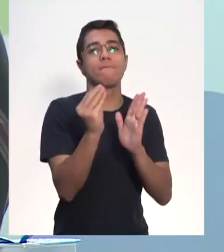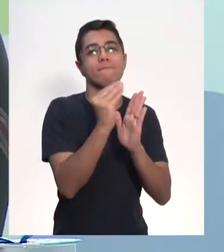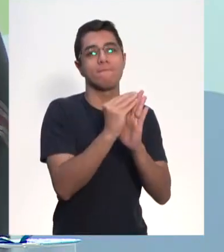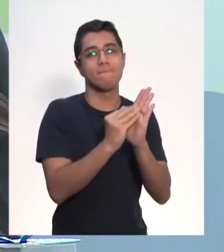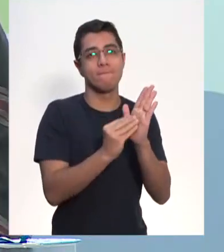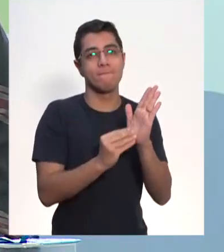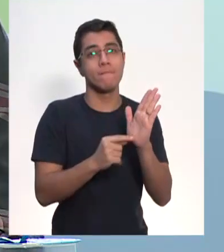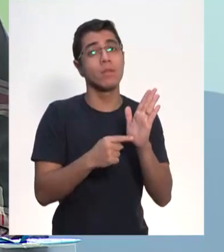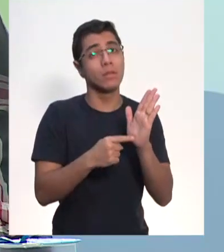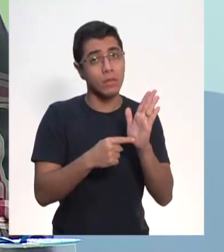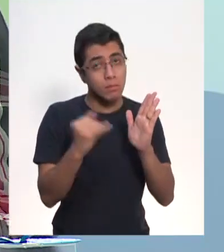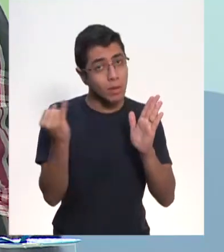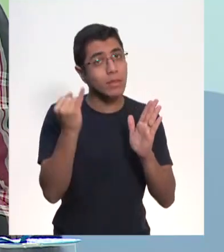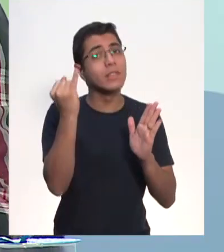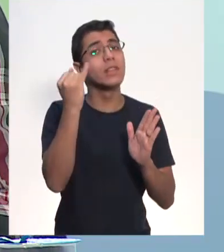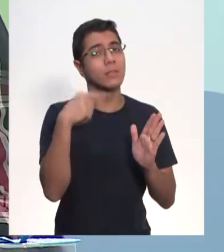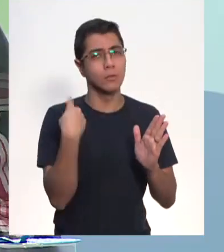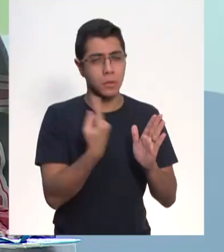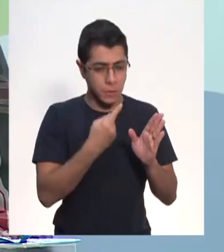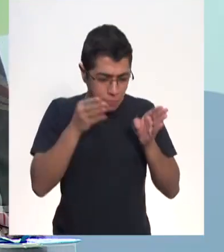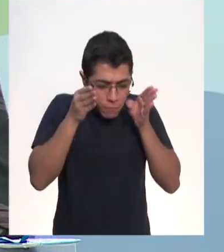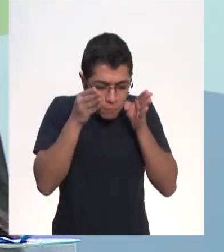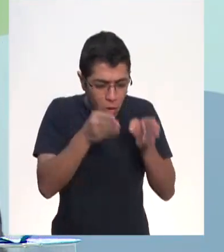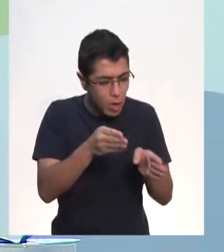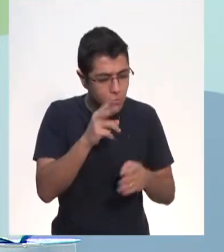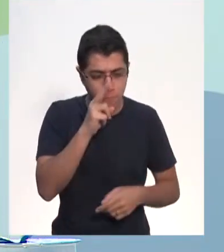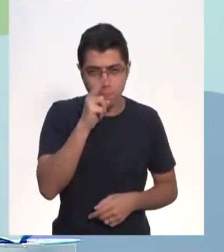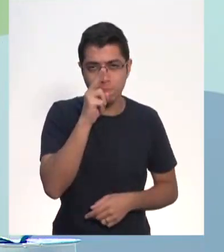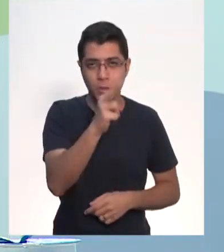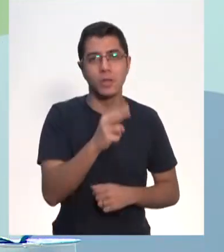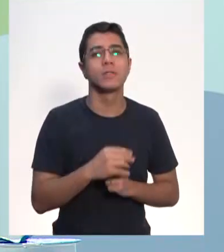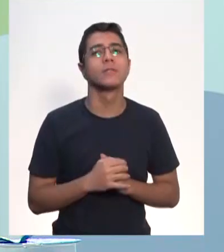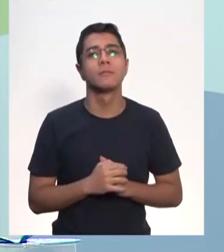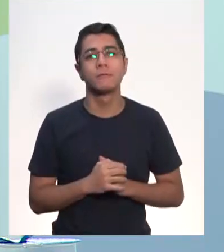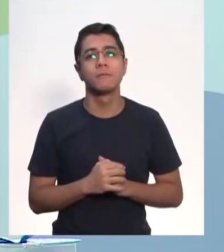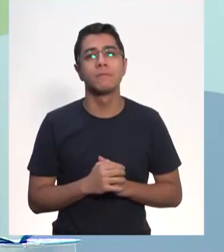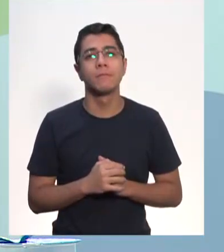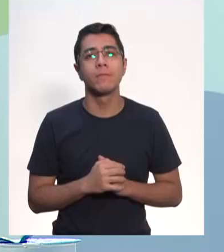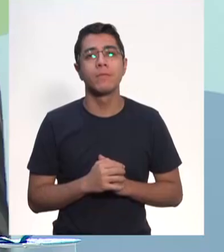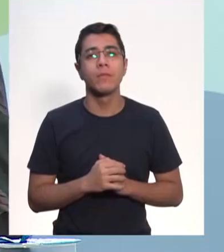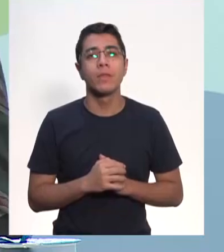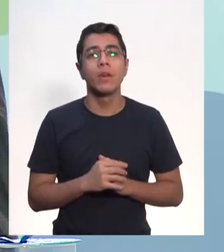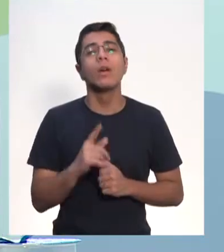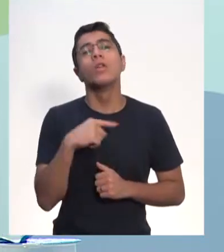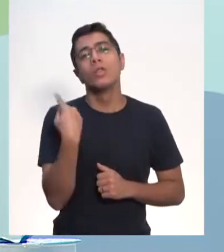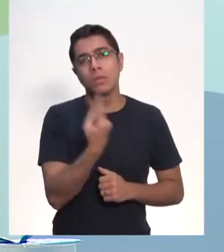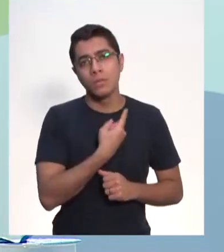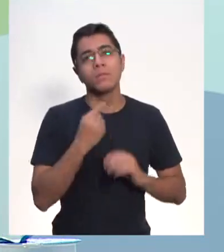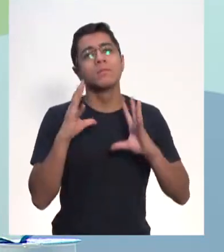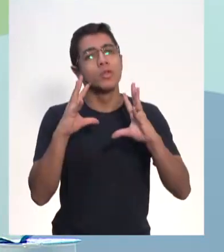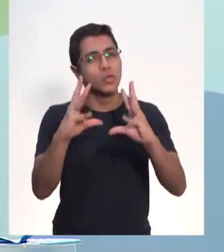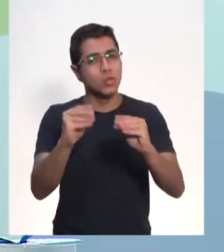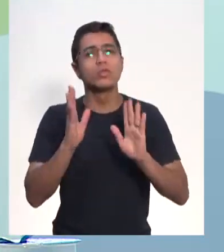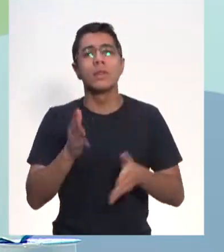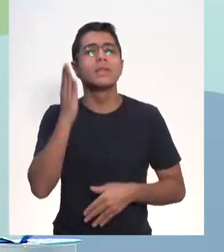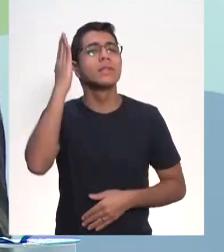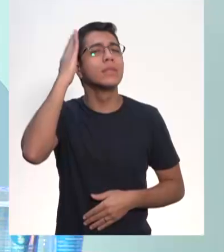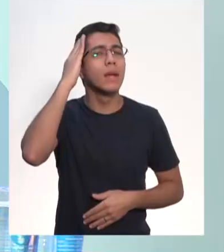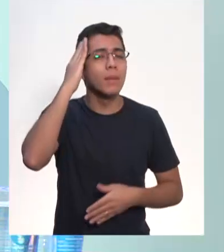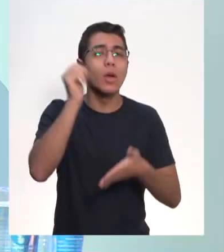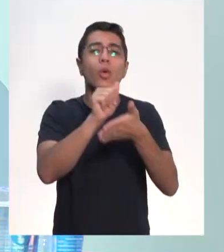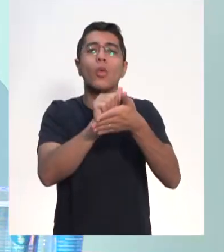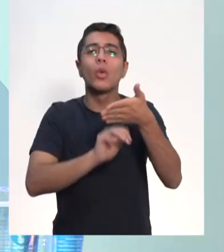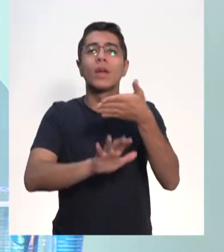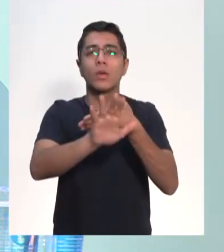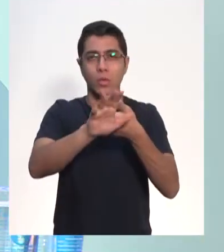forte, né? Então, o currículo paulista, como todos nós já vimos, e não custa nada a gente